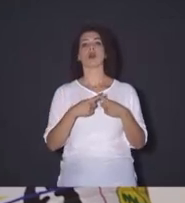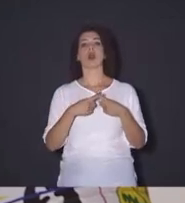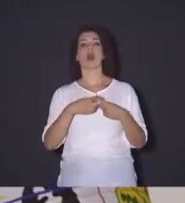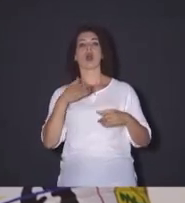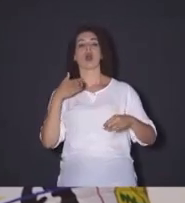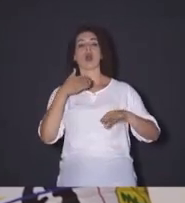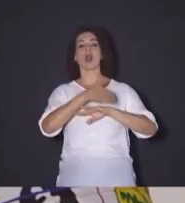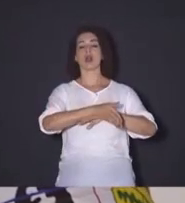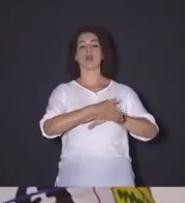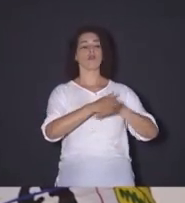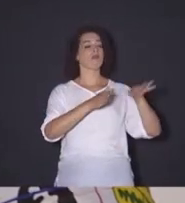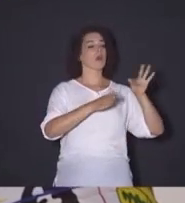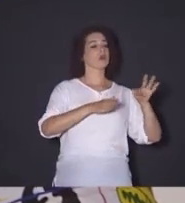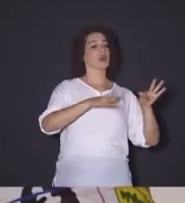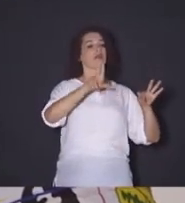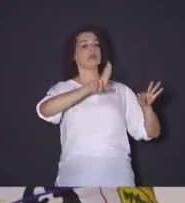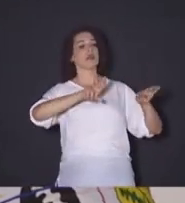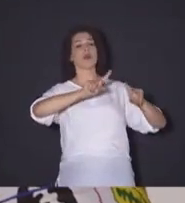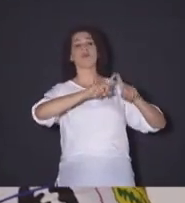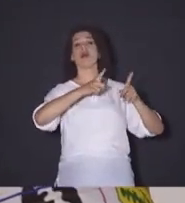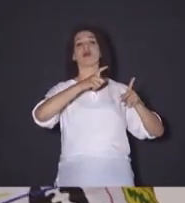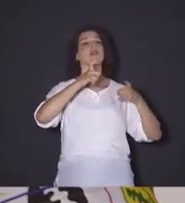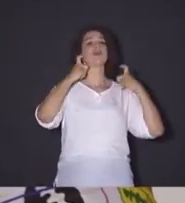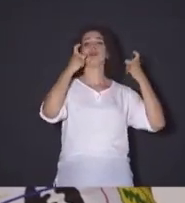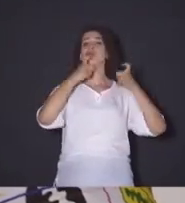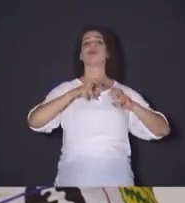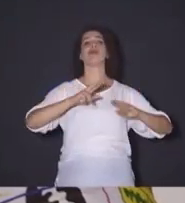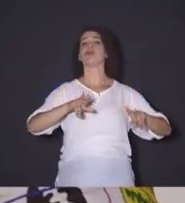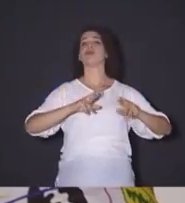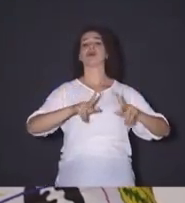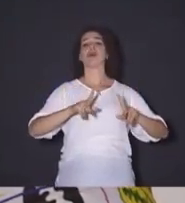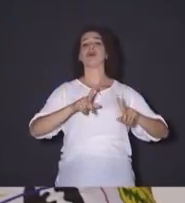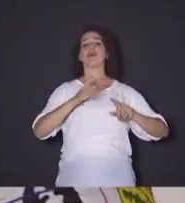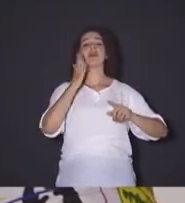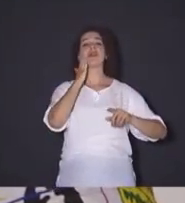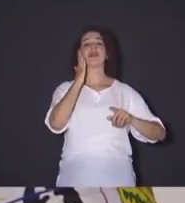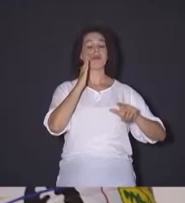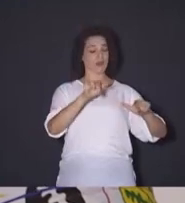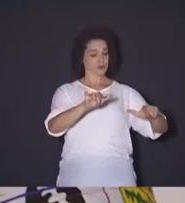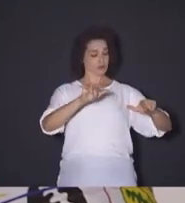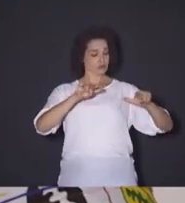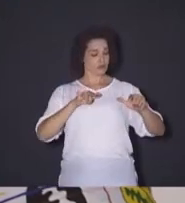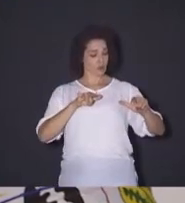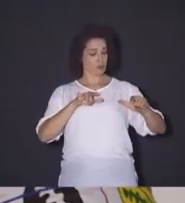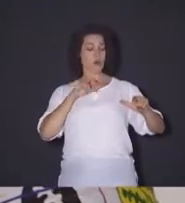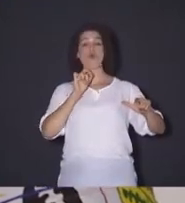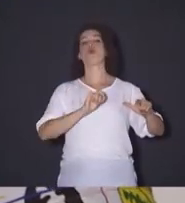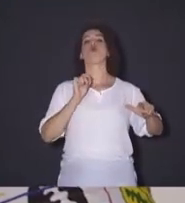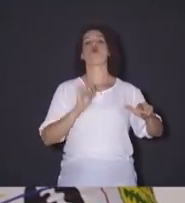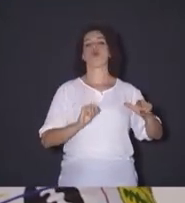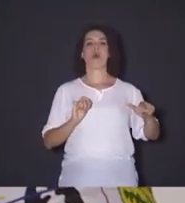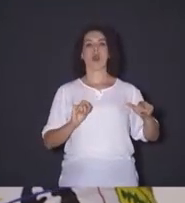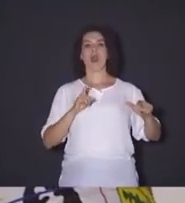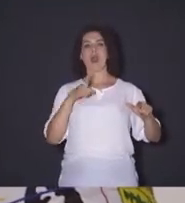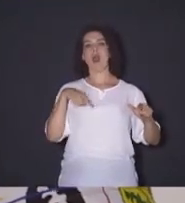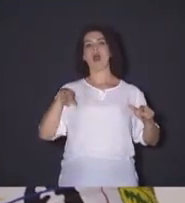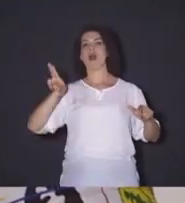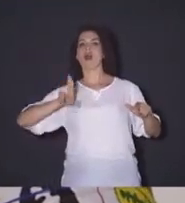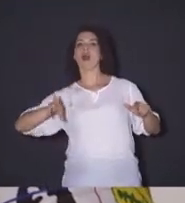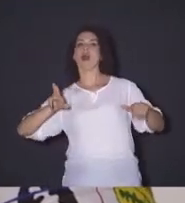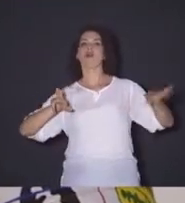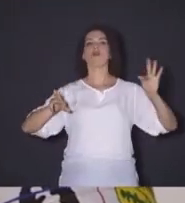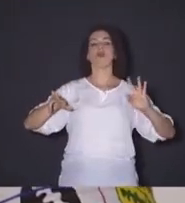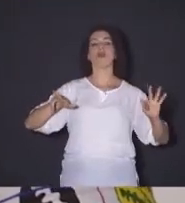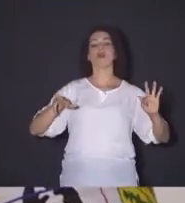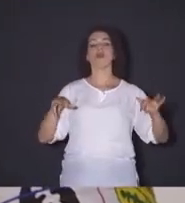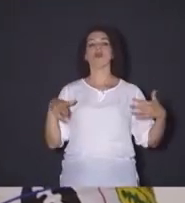na faculdade mas não se preocupa em saber verdadeiramente quando ele recebendo o diploma de que se é de universidades e de